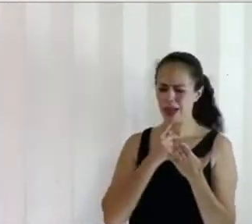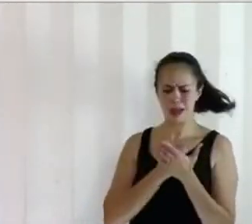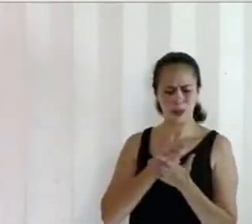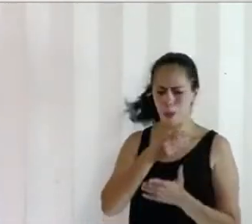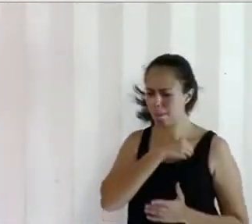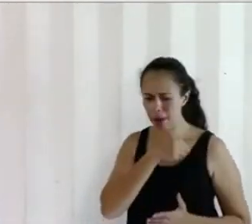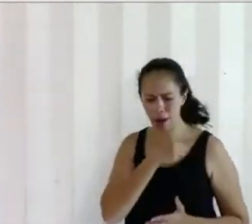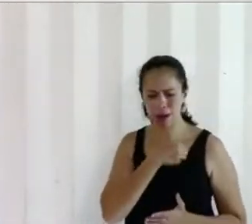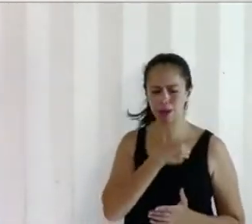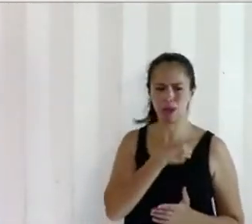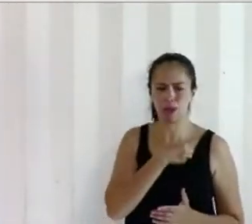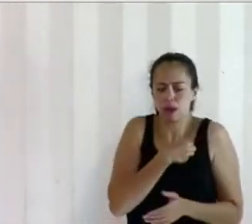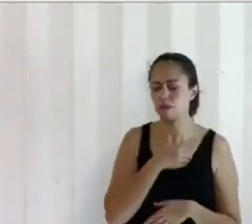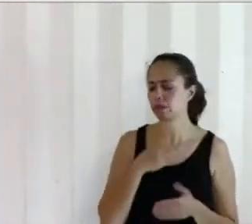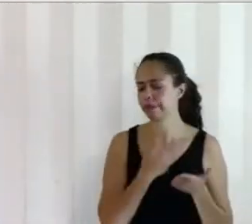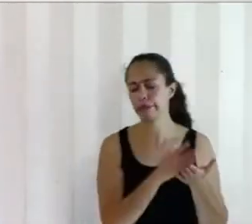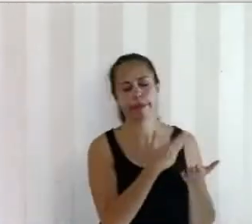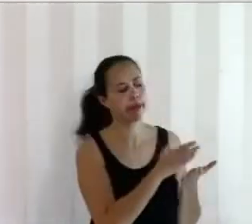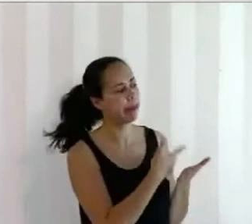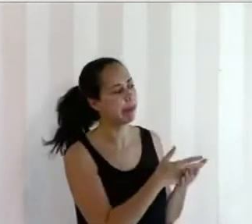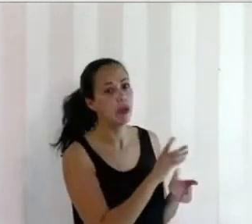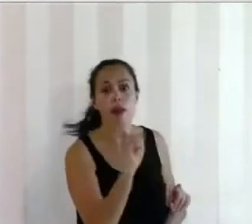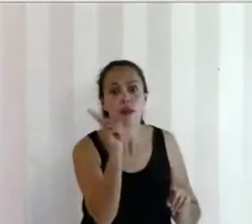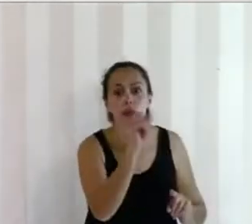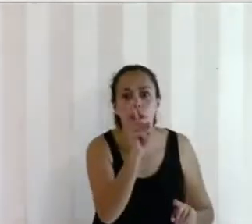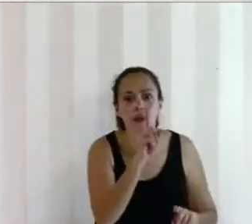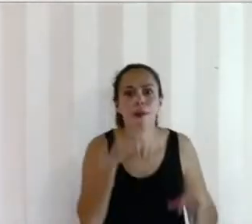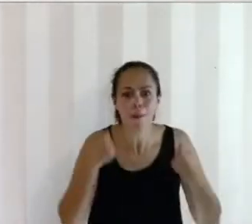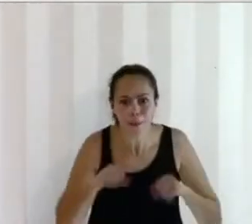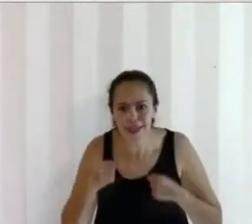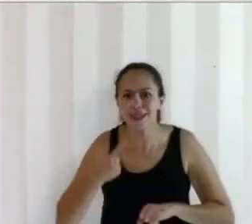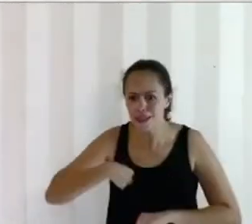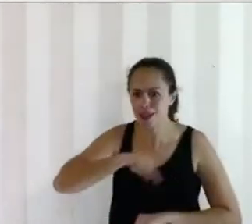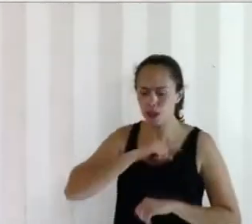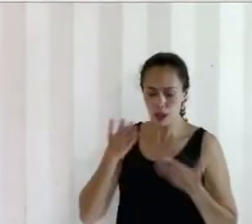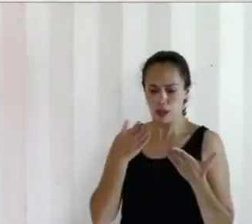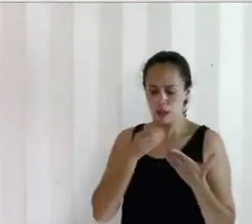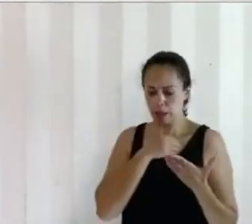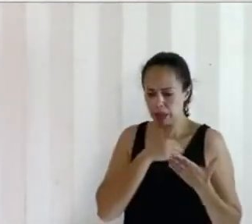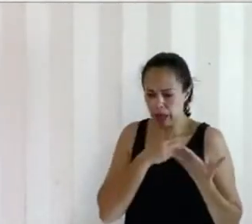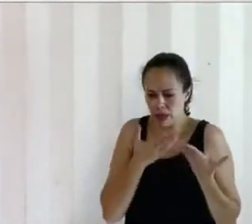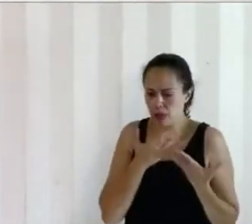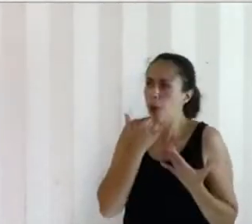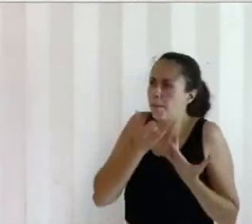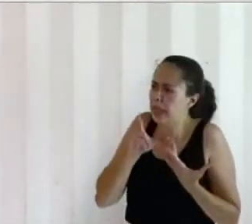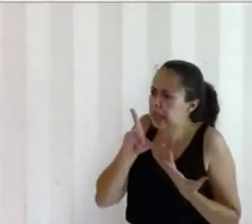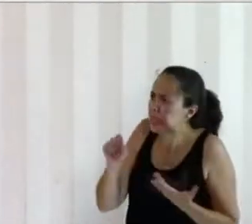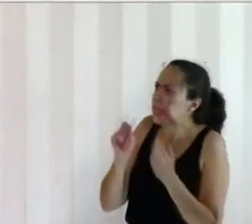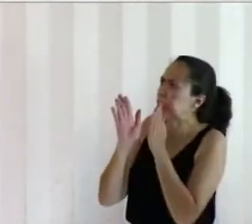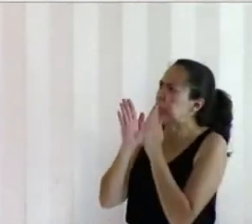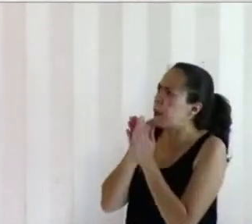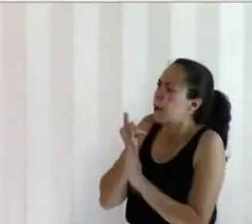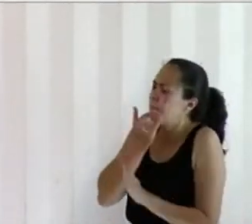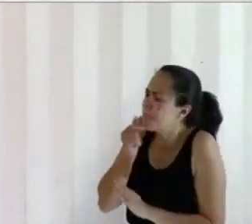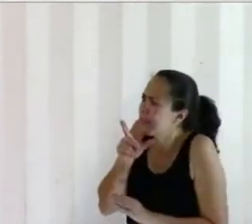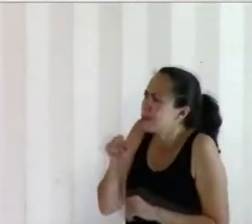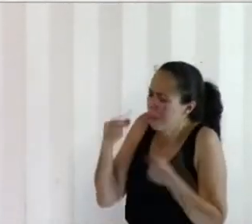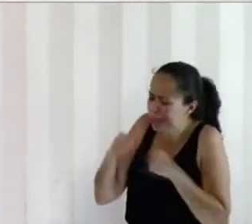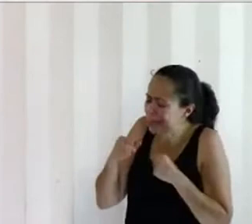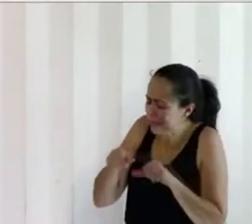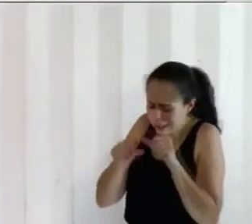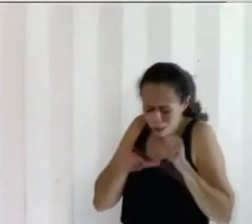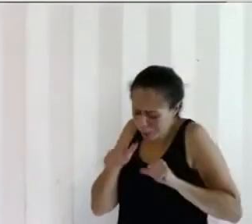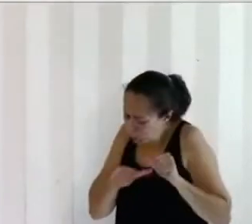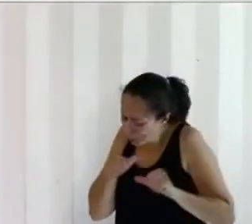sem cessar? Fazei discípulos de todas as nações. Como é que um discípulo, que é discípulo, se conforma em